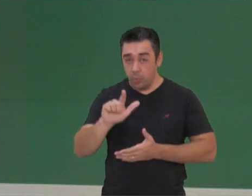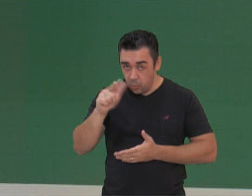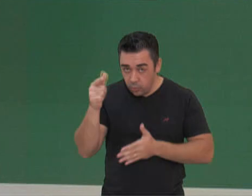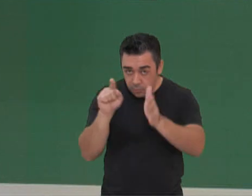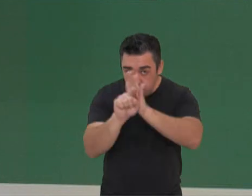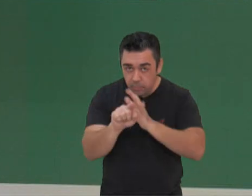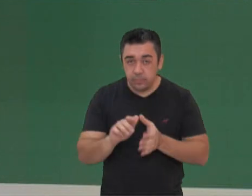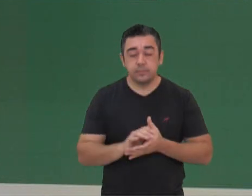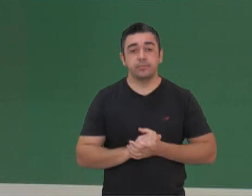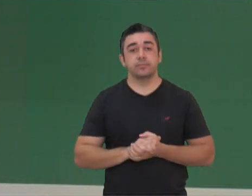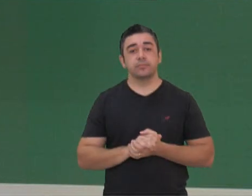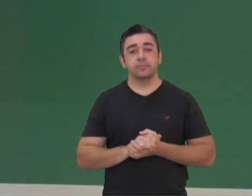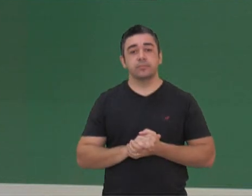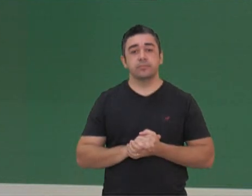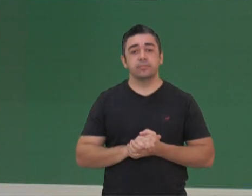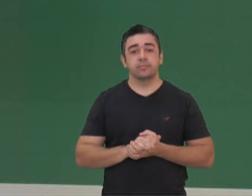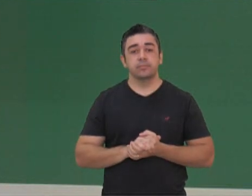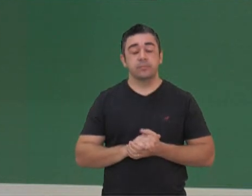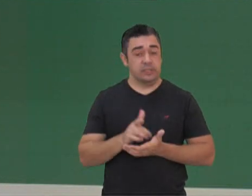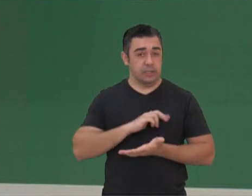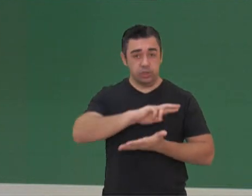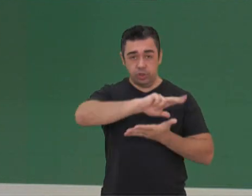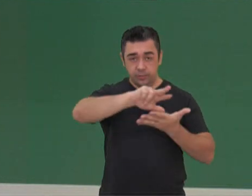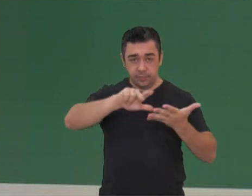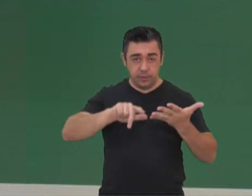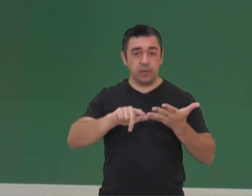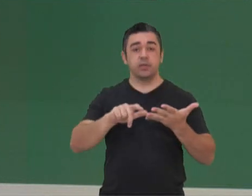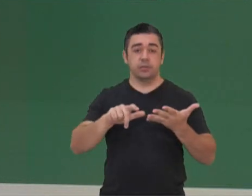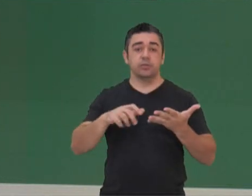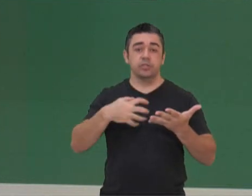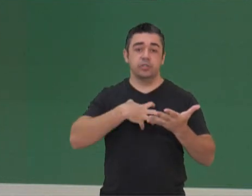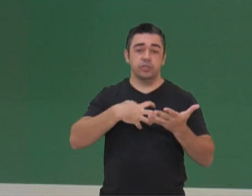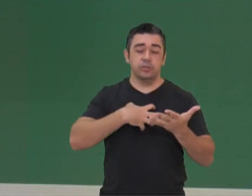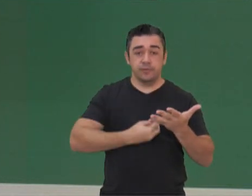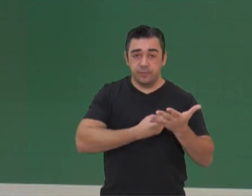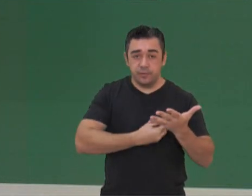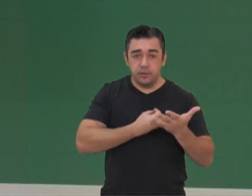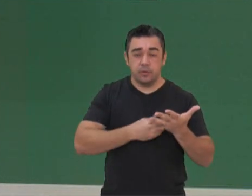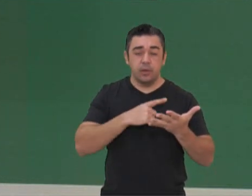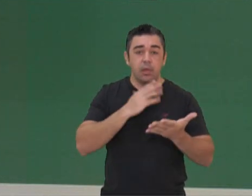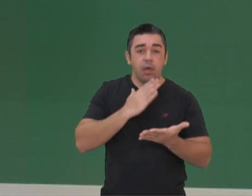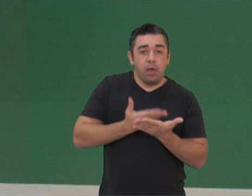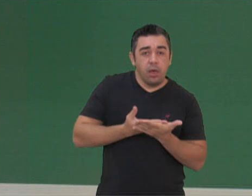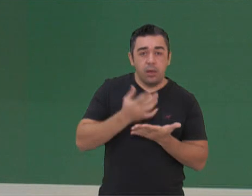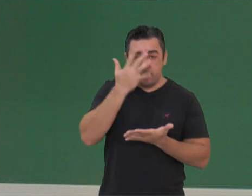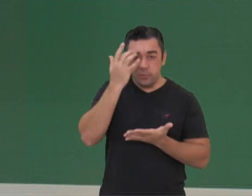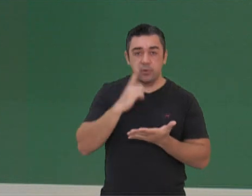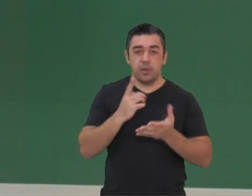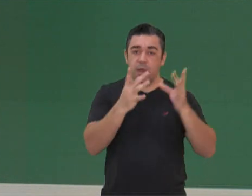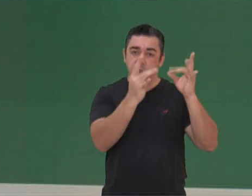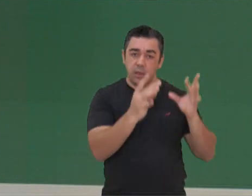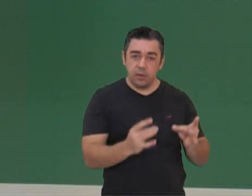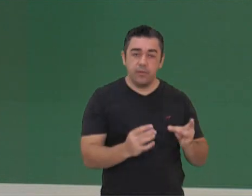então. A enorme diversidade das formas de vida sempre encanta aqueles que tentam descrever e classificar as espécies.